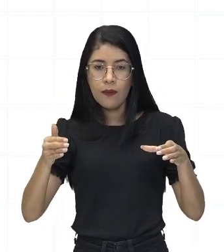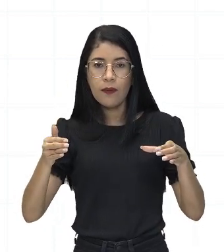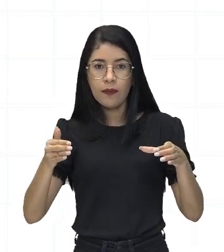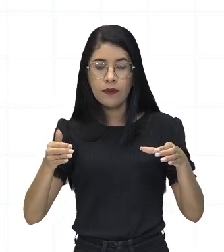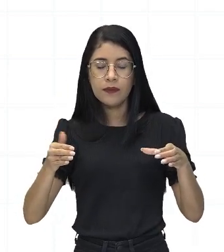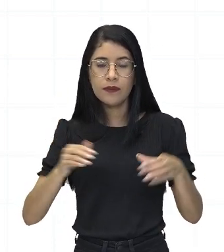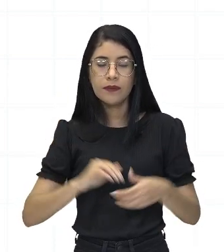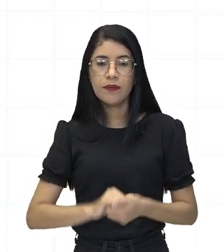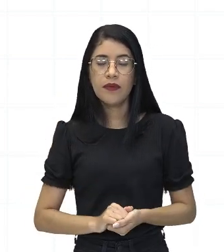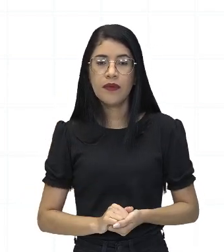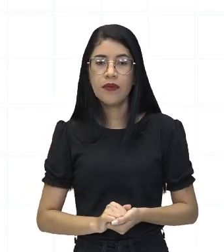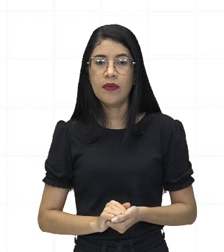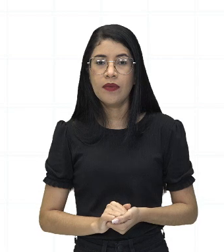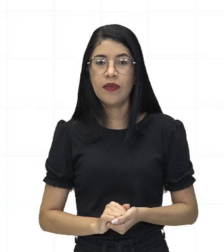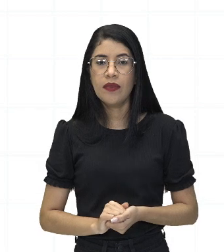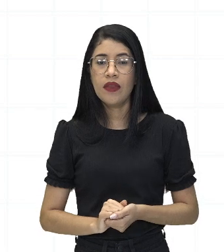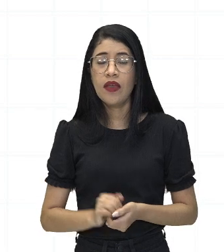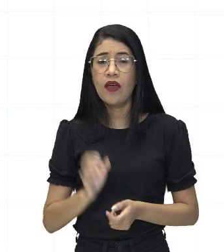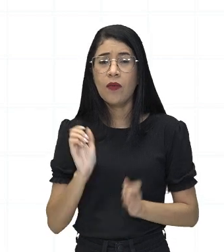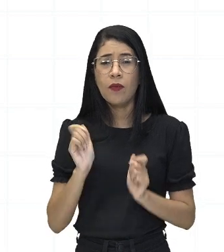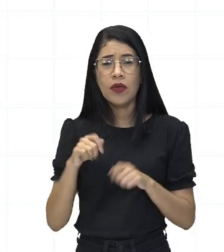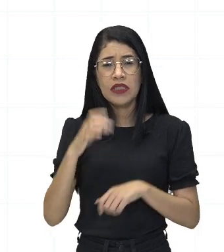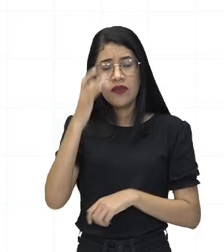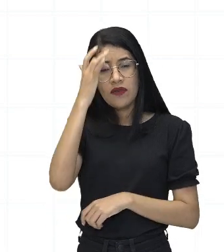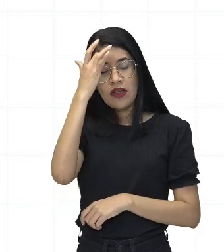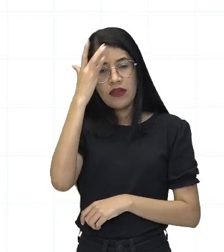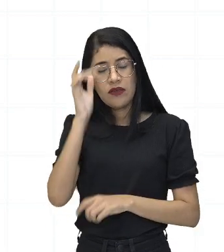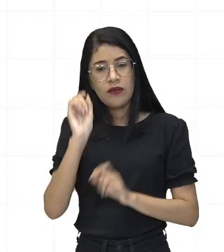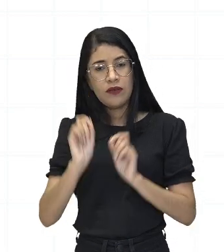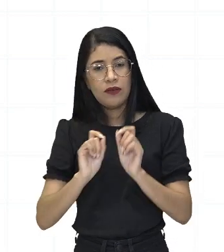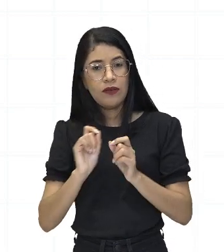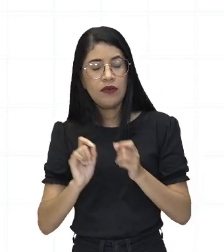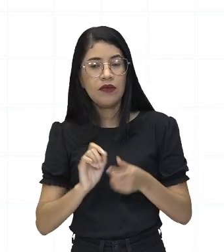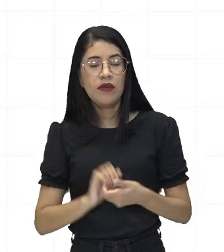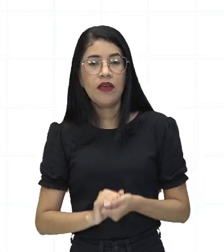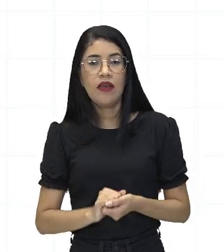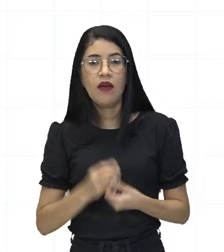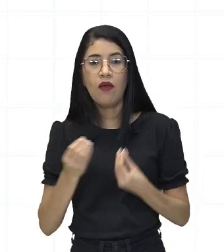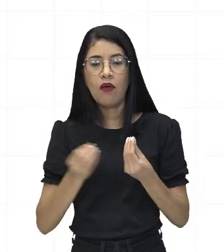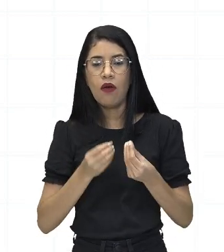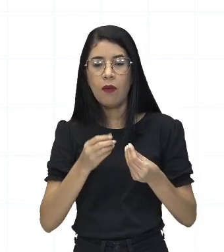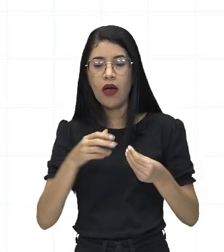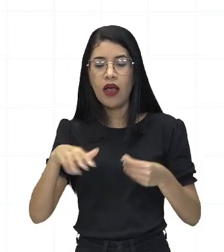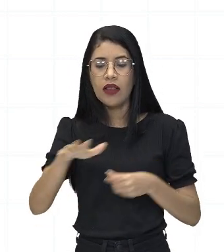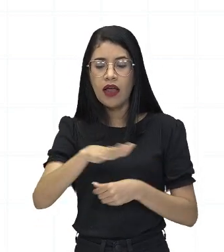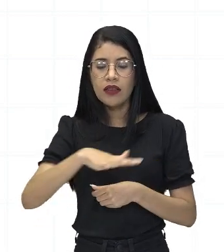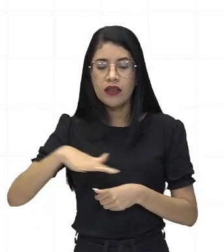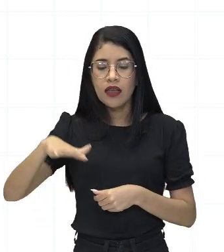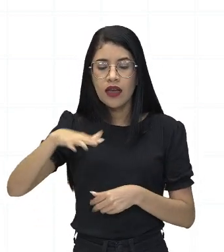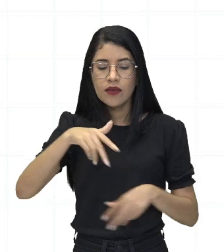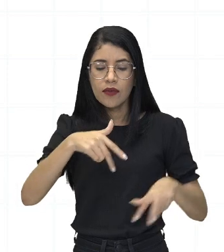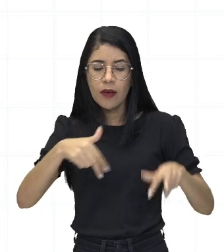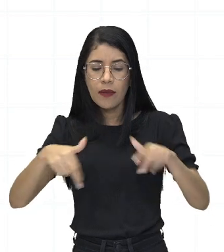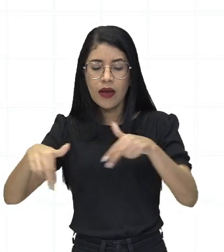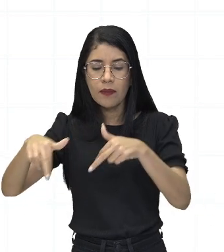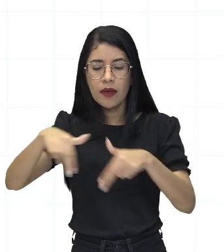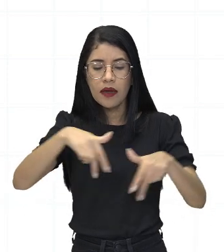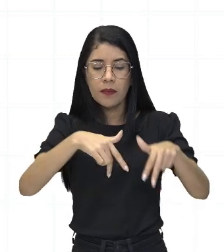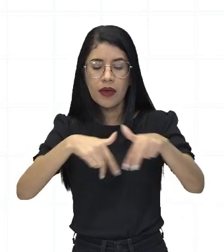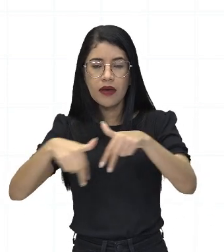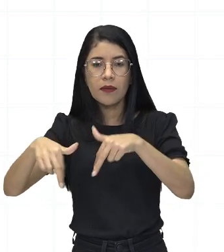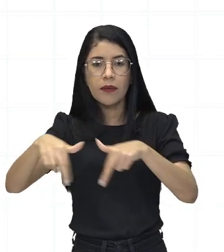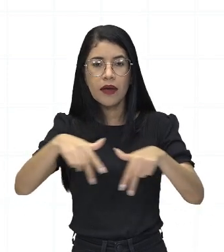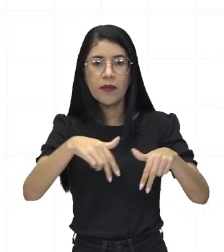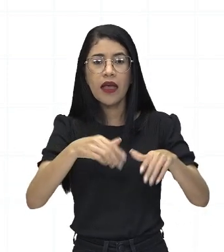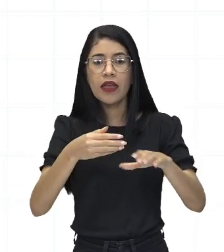e isso facilitou, né, a questão da mobilidade no interior dos templos, onde eles guardavam